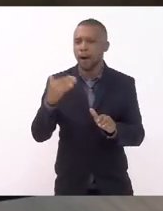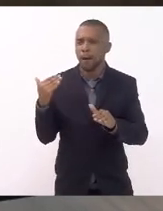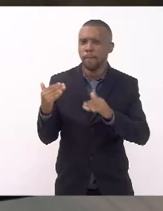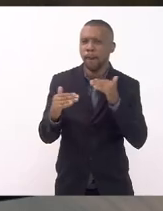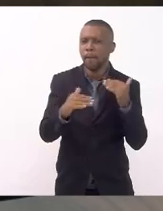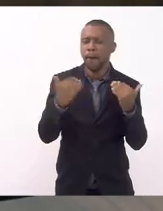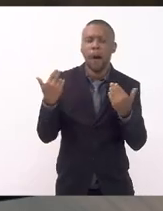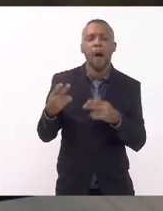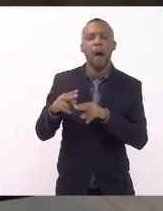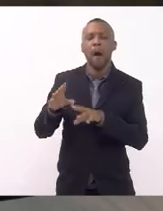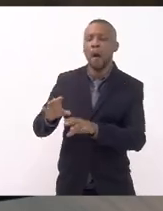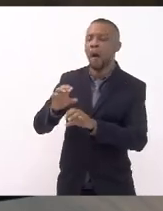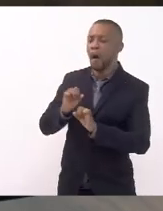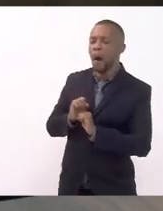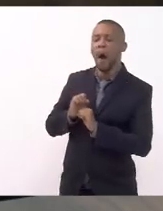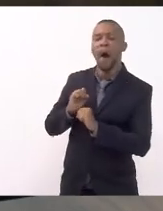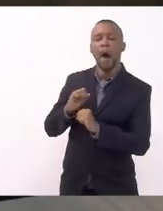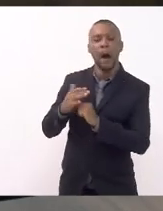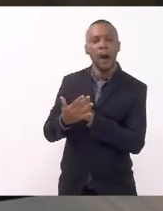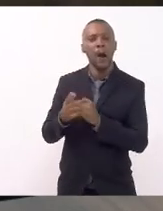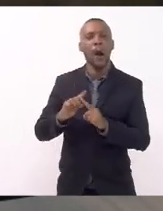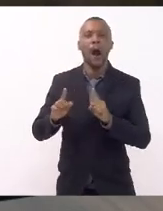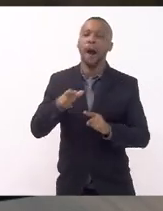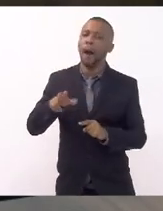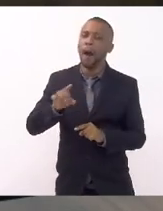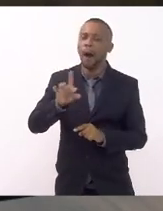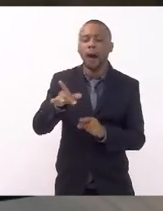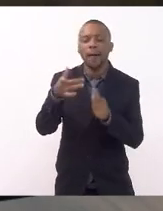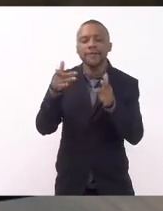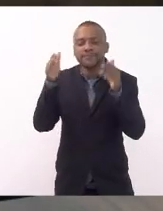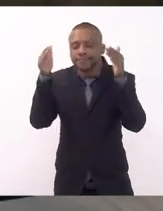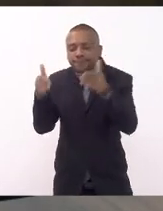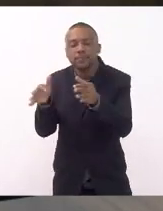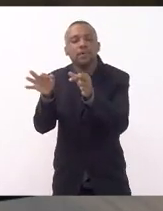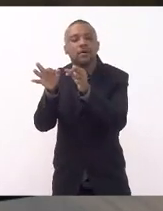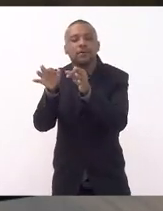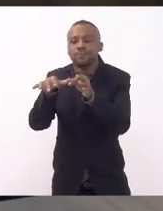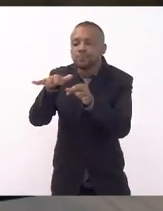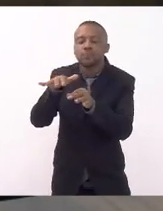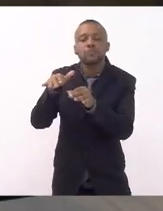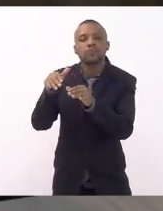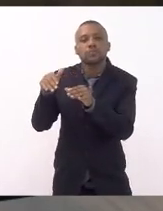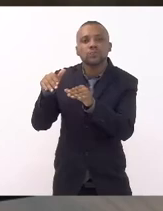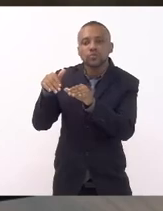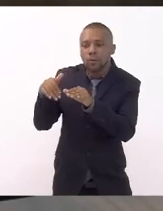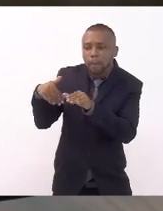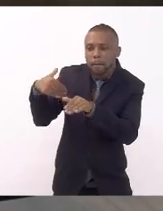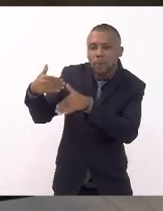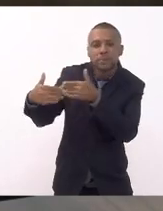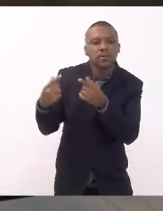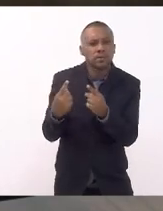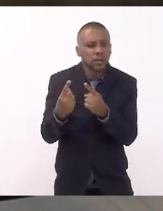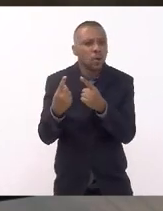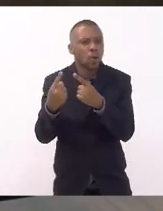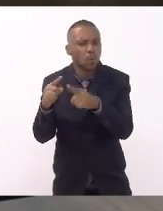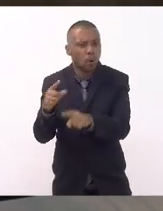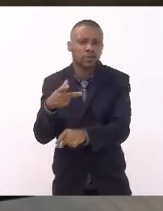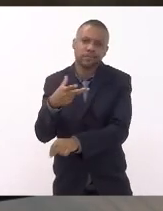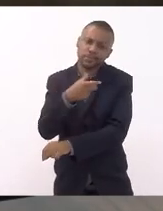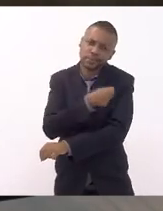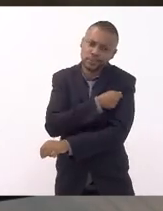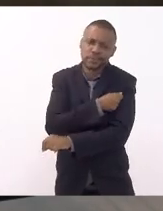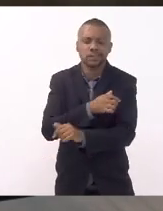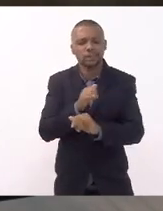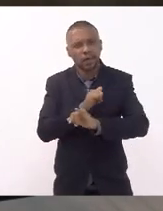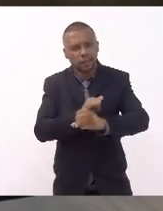mortas em decorrência da Covid, mas não só, em decorrência também do projeto antivacina feito pelo presidente da